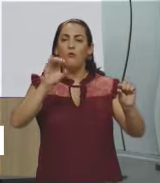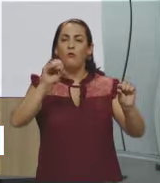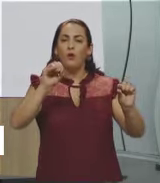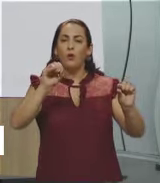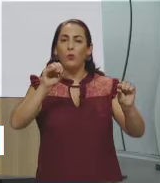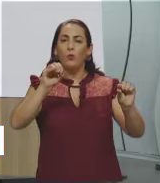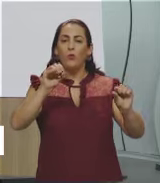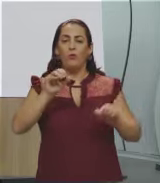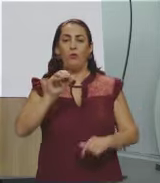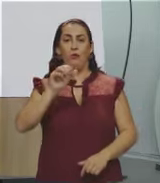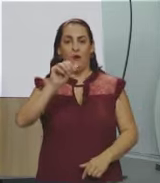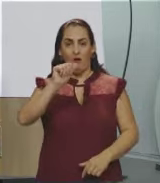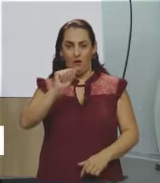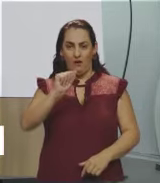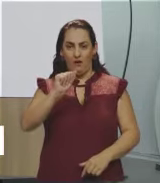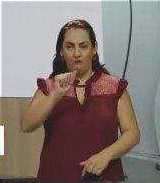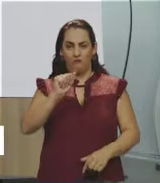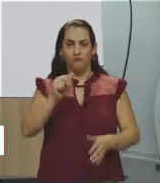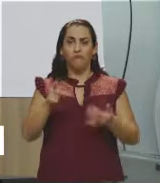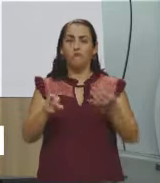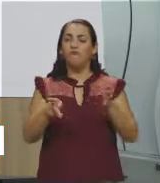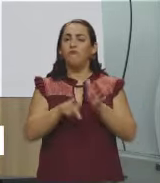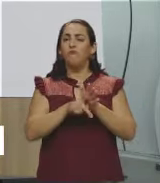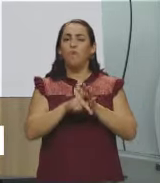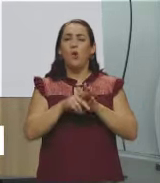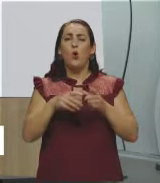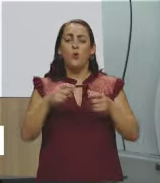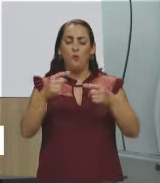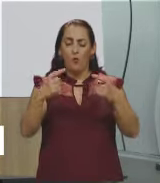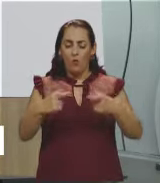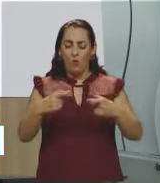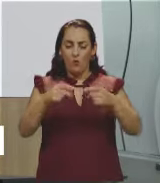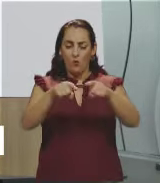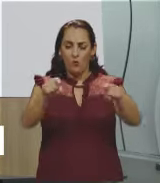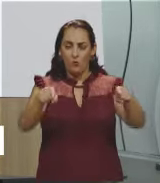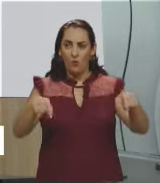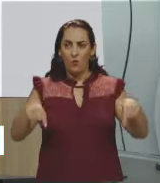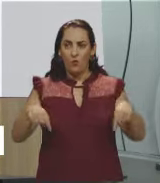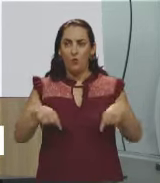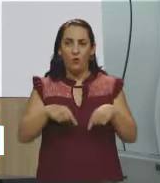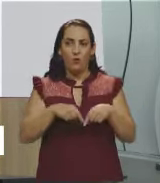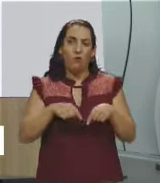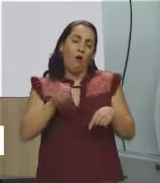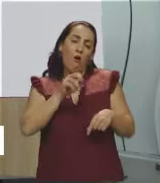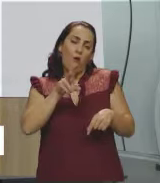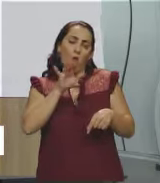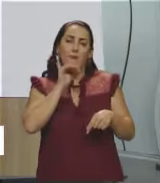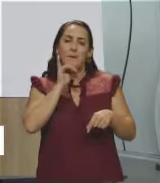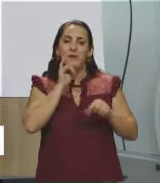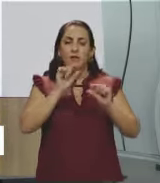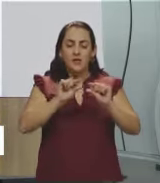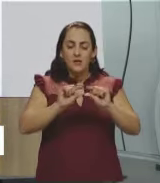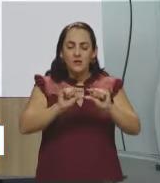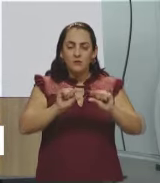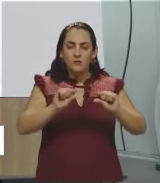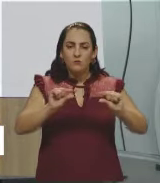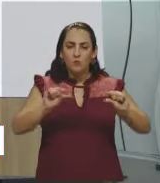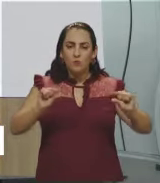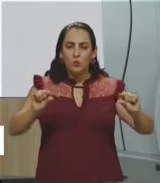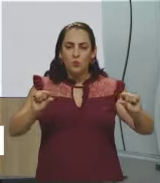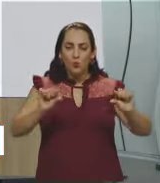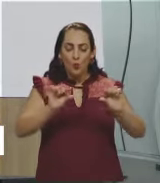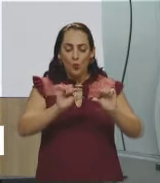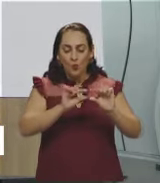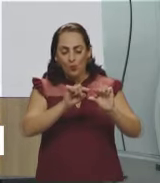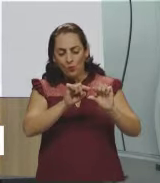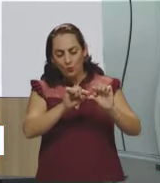nós chamamos de área de seção transversal. Você pode trocar até e falar que é espessura, é até mais fácil, para não ter problema na